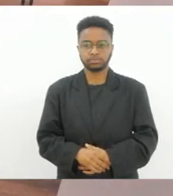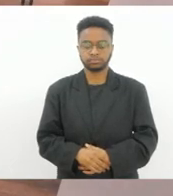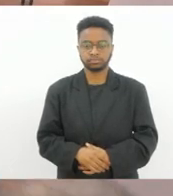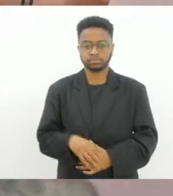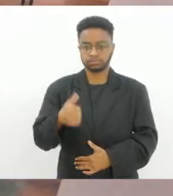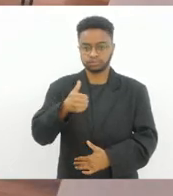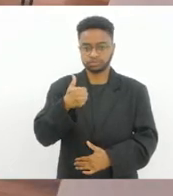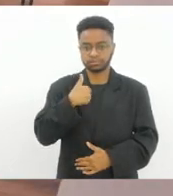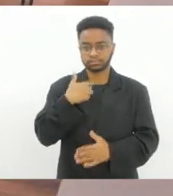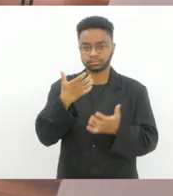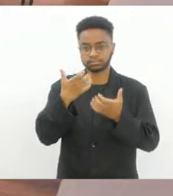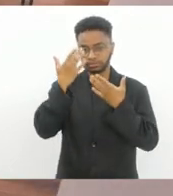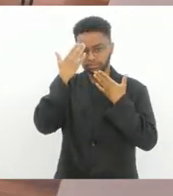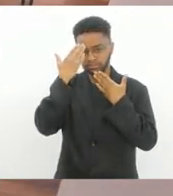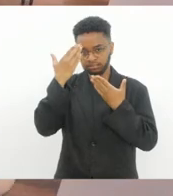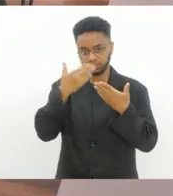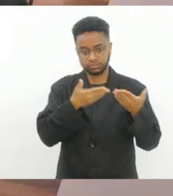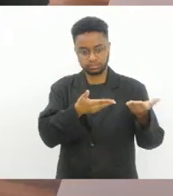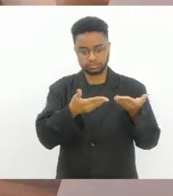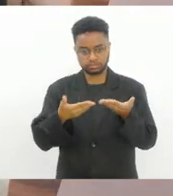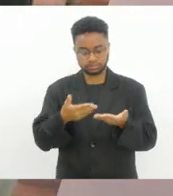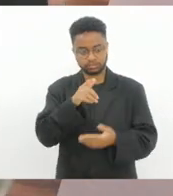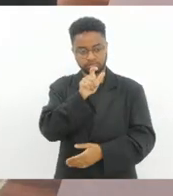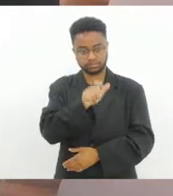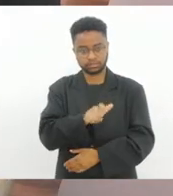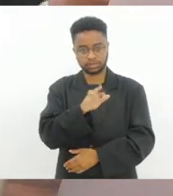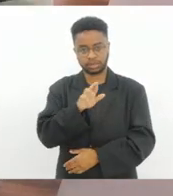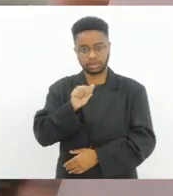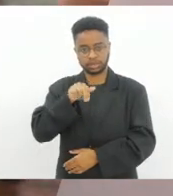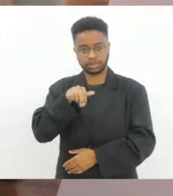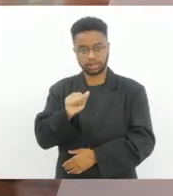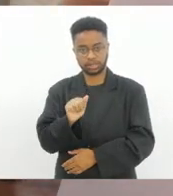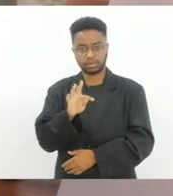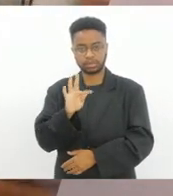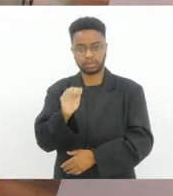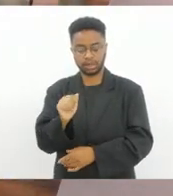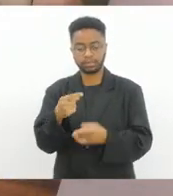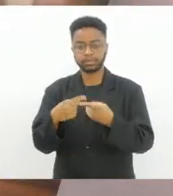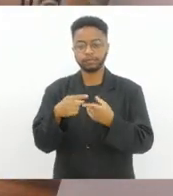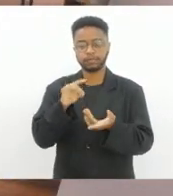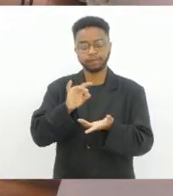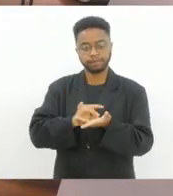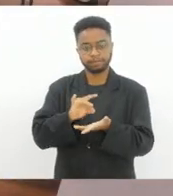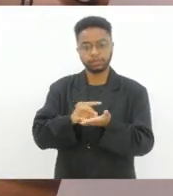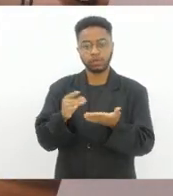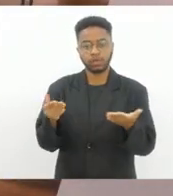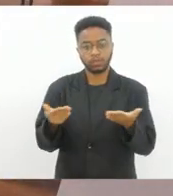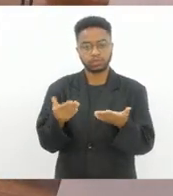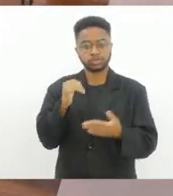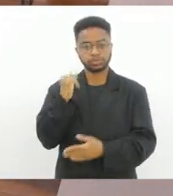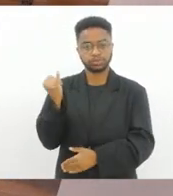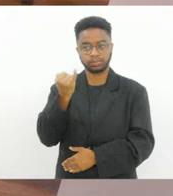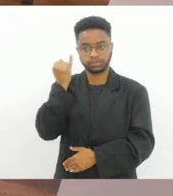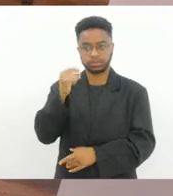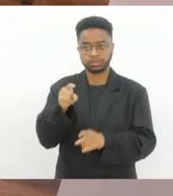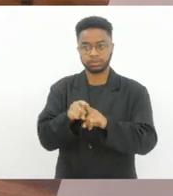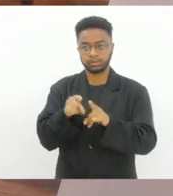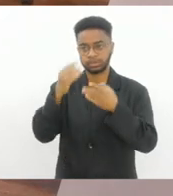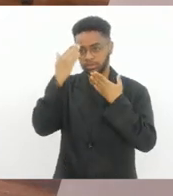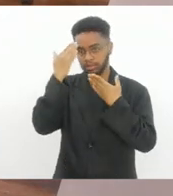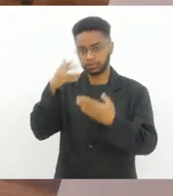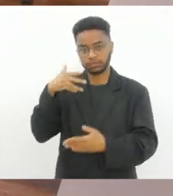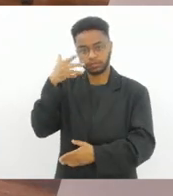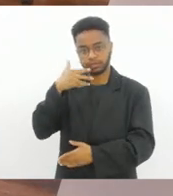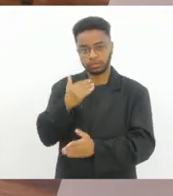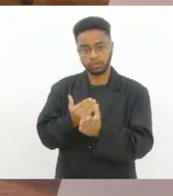Primeiro, agradecer o convite da Renata. Acho que, realmente, essa audiência é muito importante. Agradecer a fala inicial